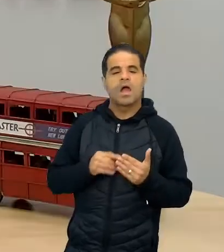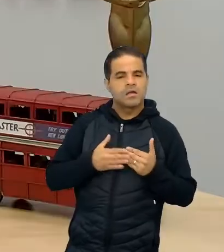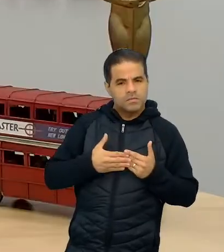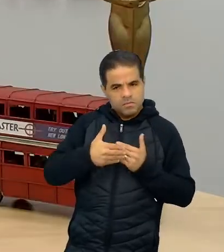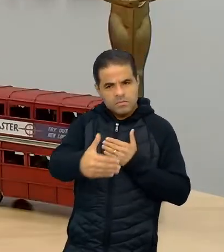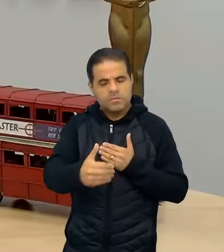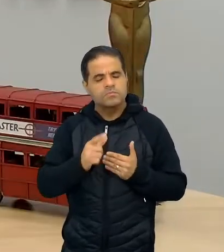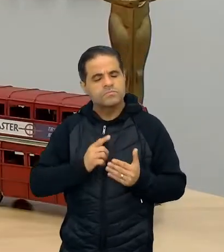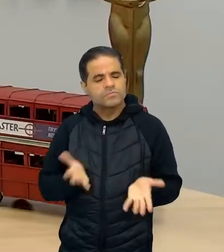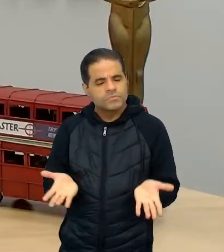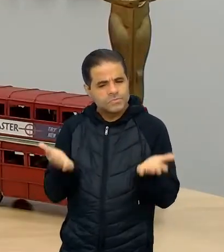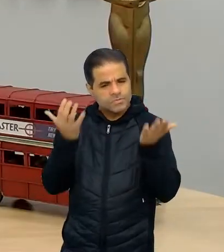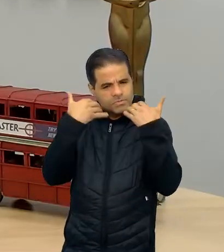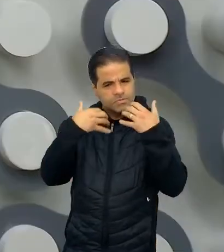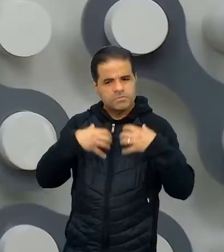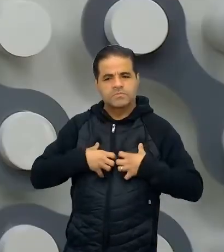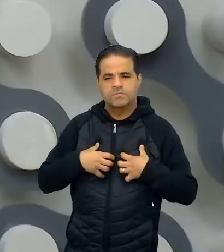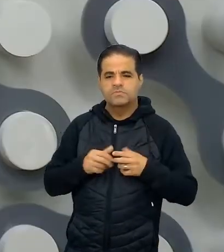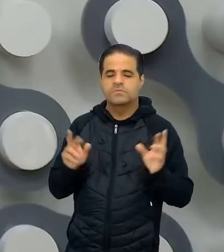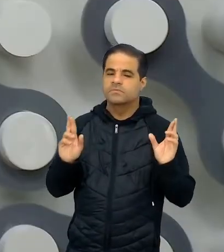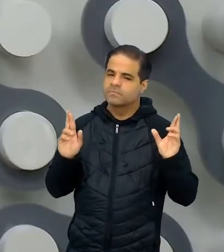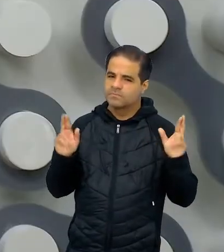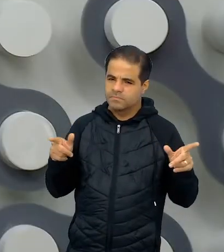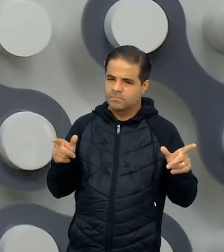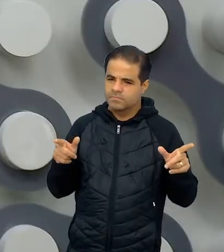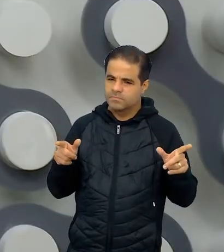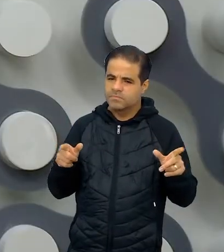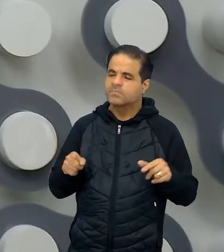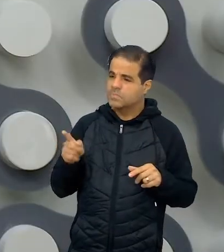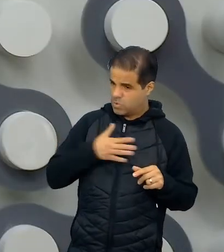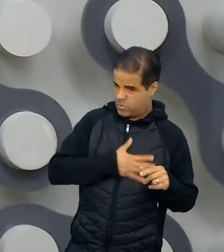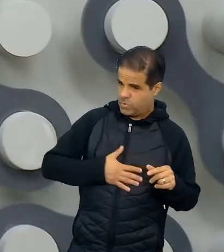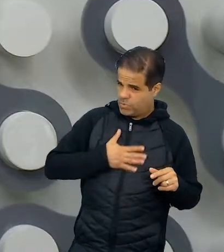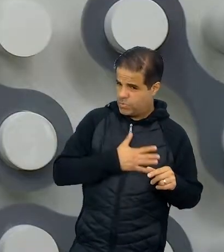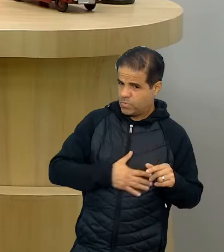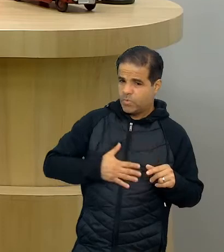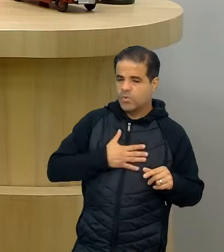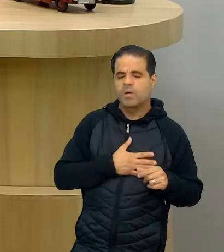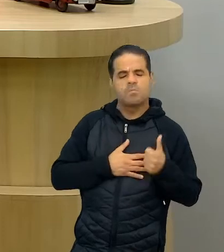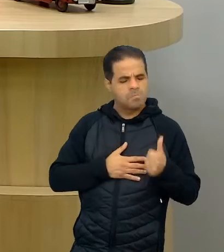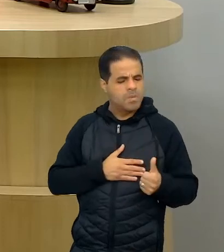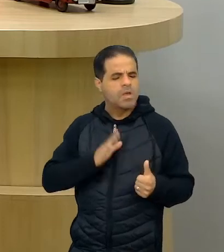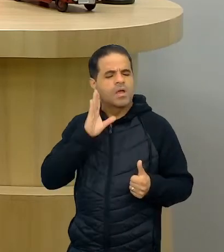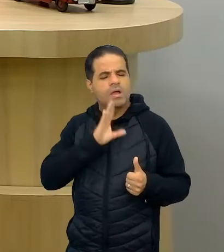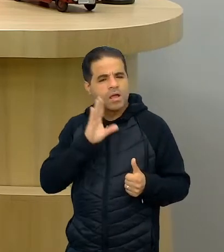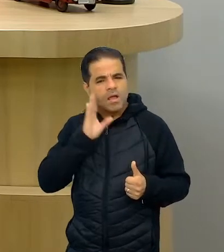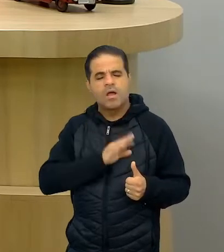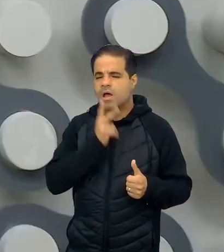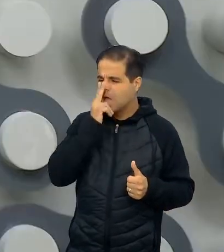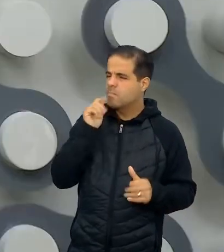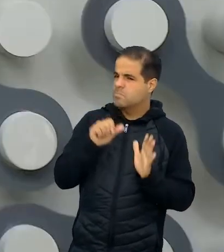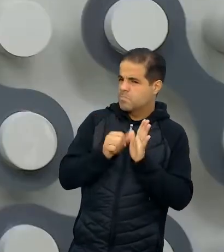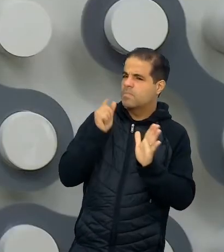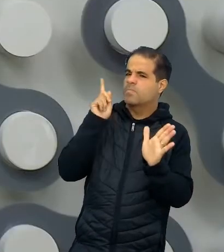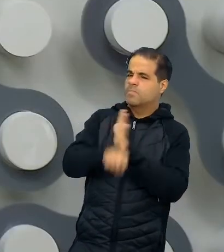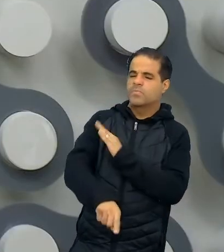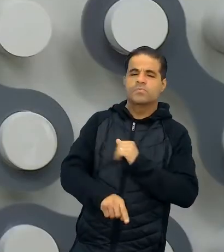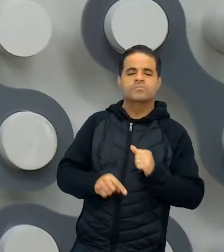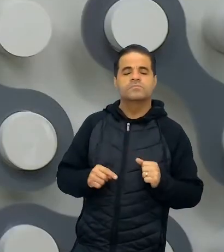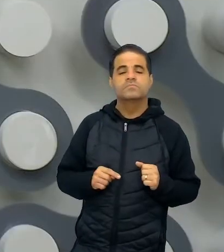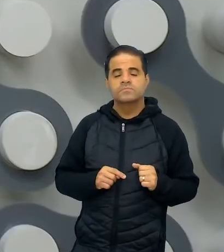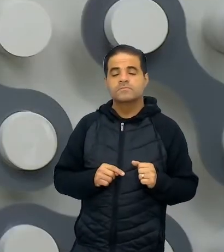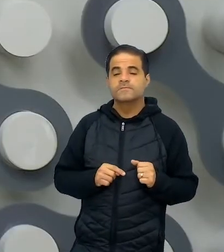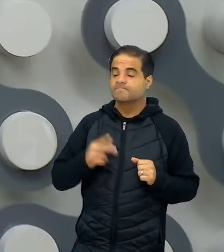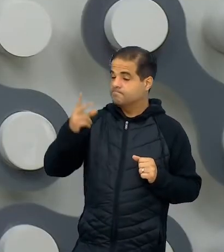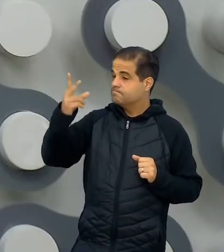porte diferenciado. Olha, gostei. Você gostou? Gostei, bem legal. Acho que era a primeira pergunta que eu faria. Você- E